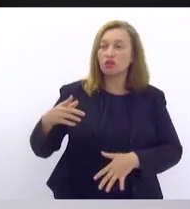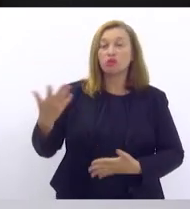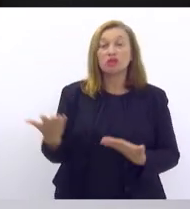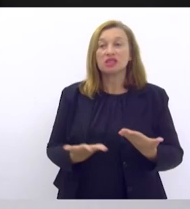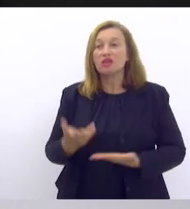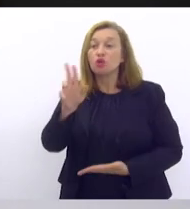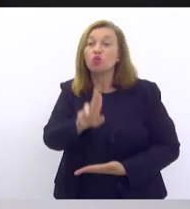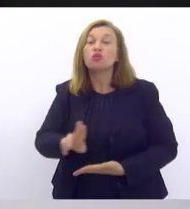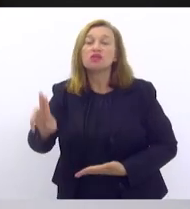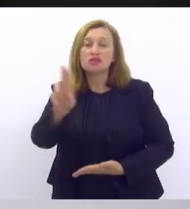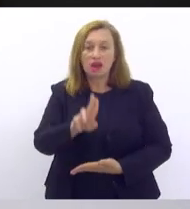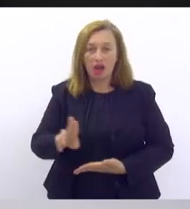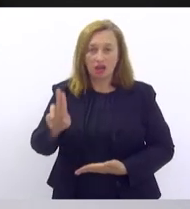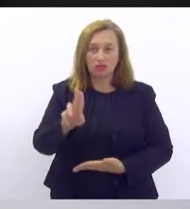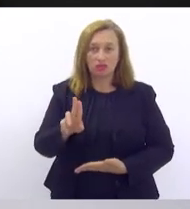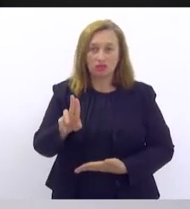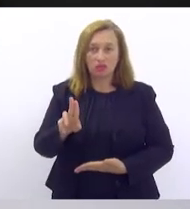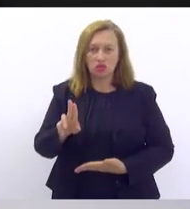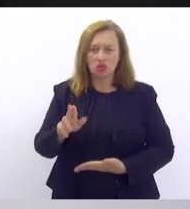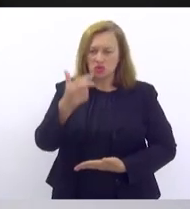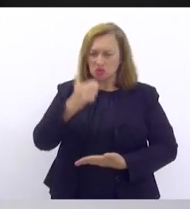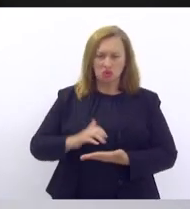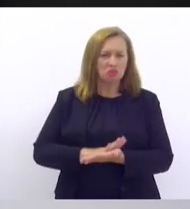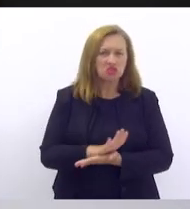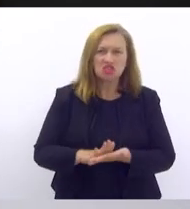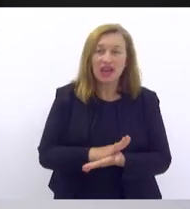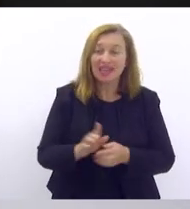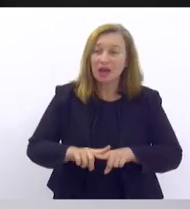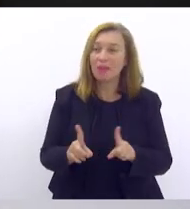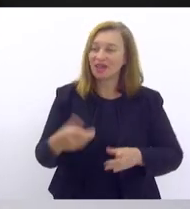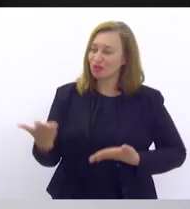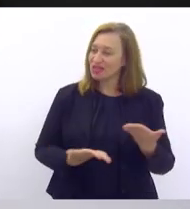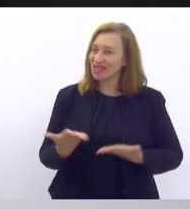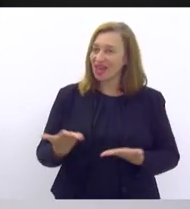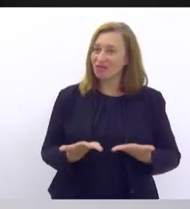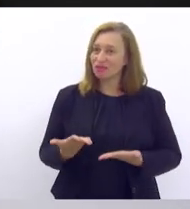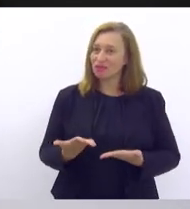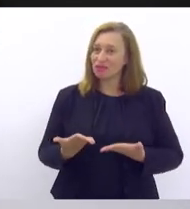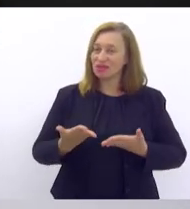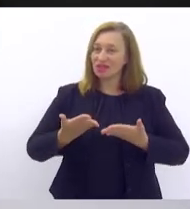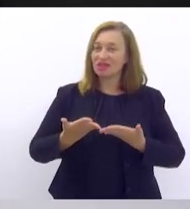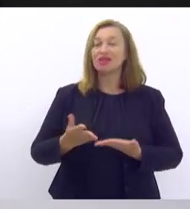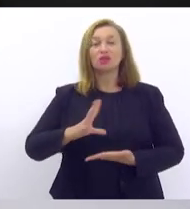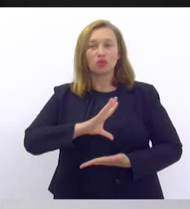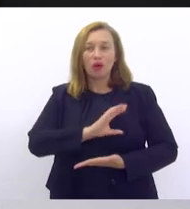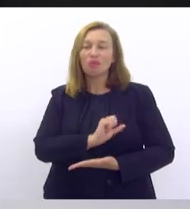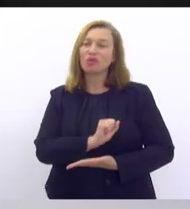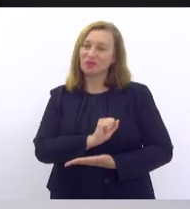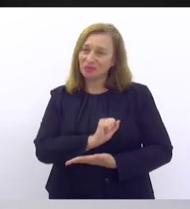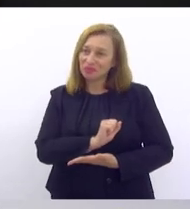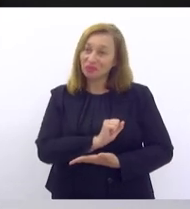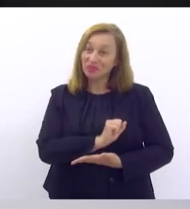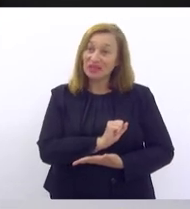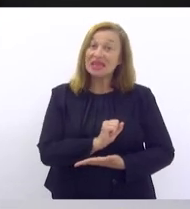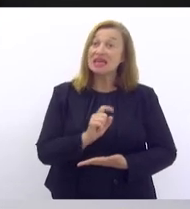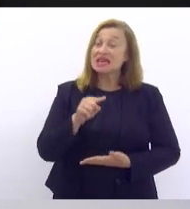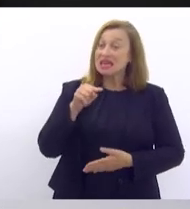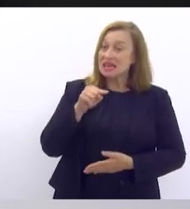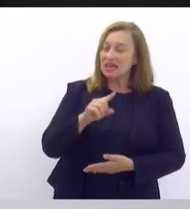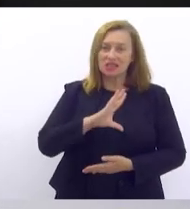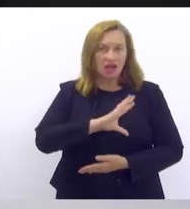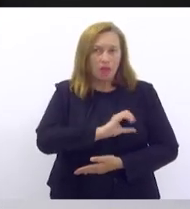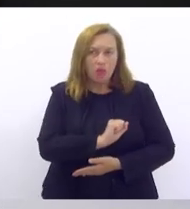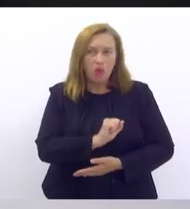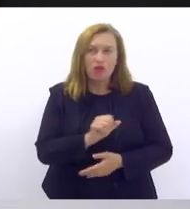nós somos servos inúteis, mas somos servos do amor. E esta servidão de amor é que vai